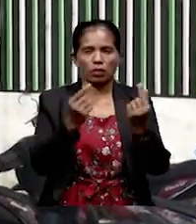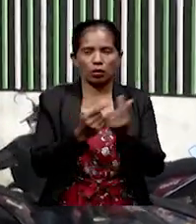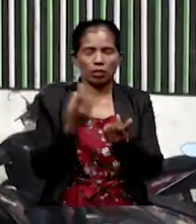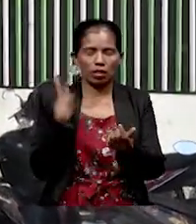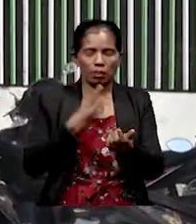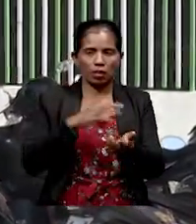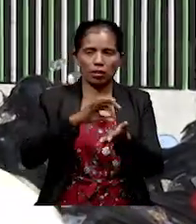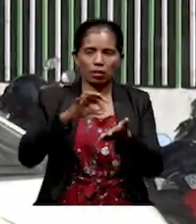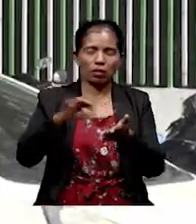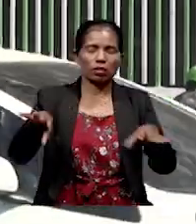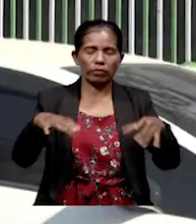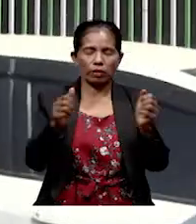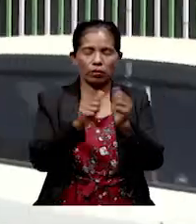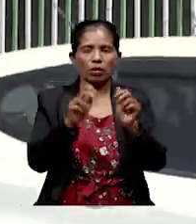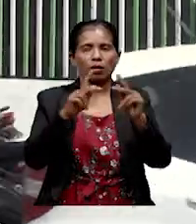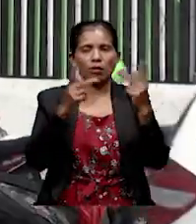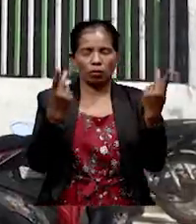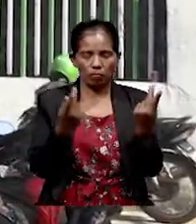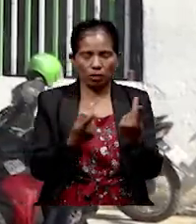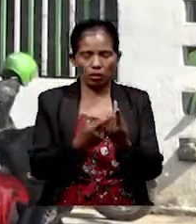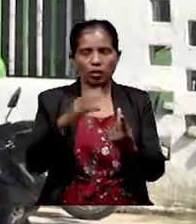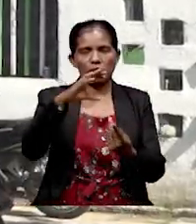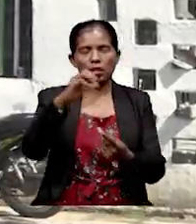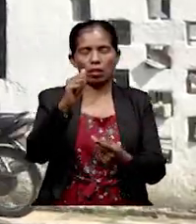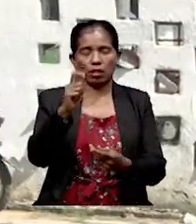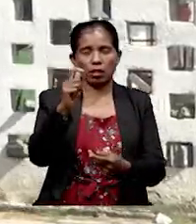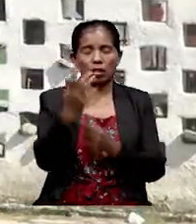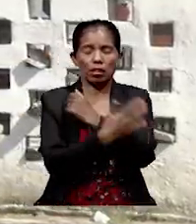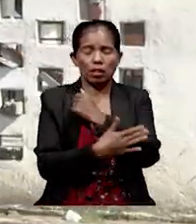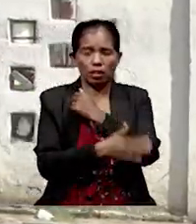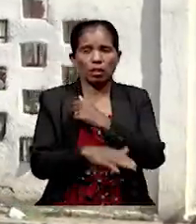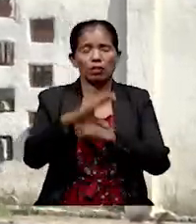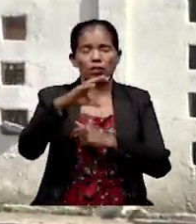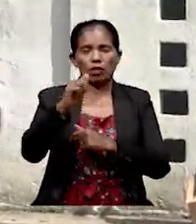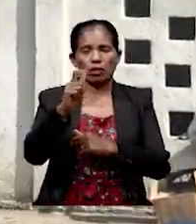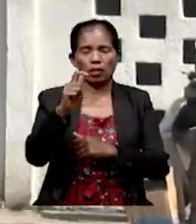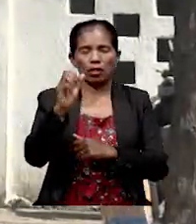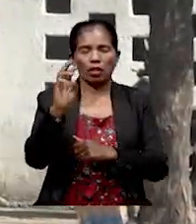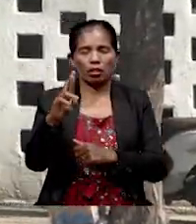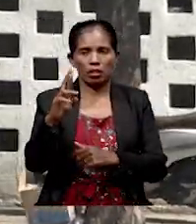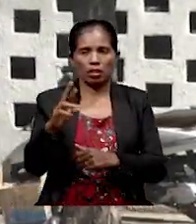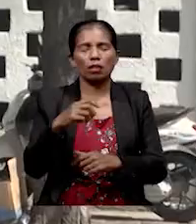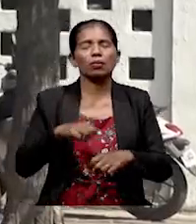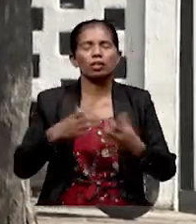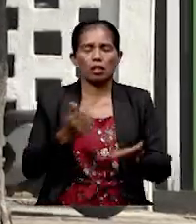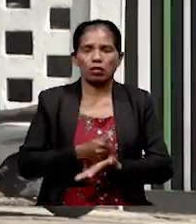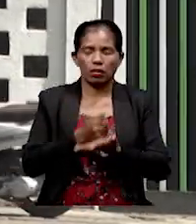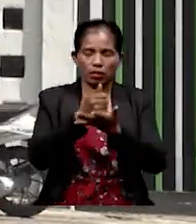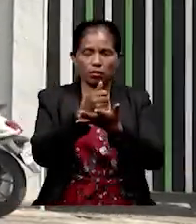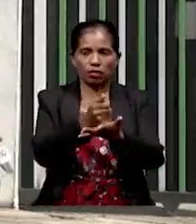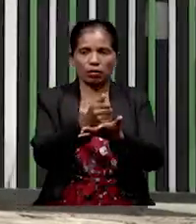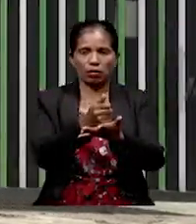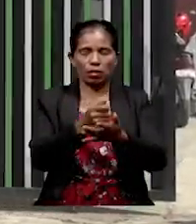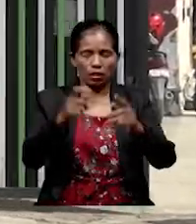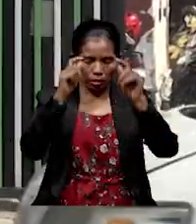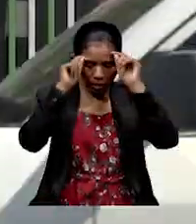ho kompanya Jobs Global ya Qatar. Onsa par bele facilite tim barang gelaran, bele facilita tim